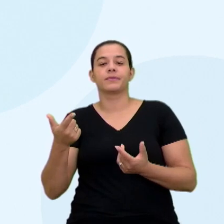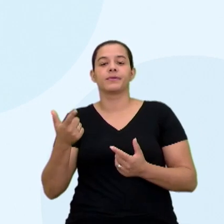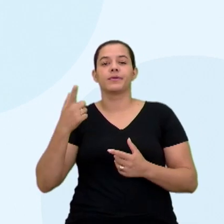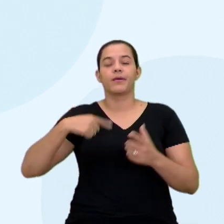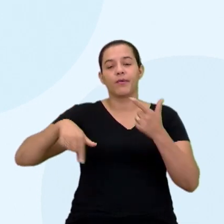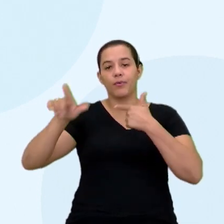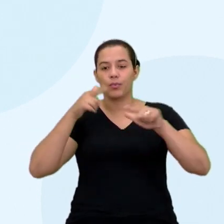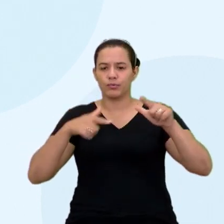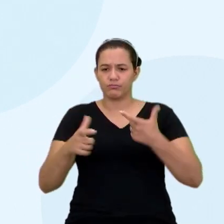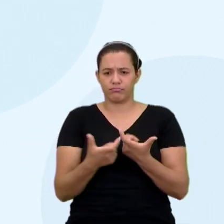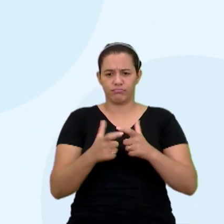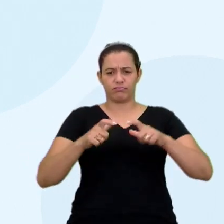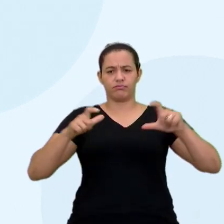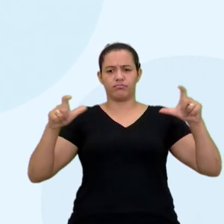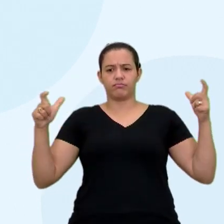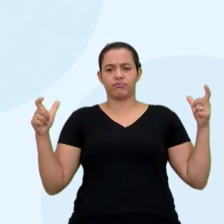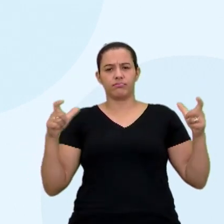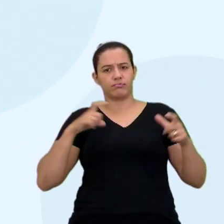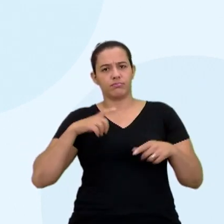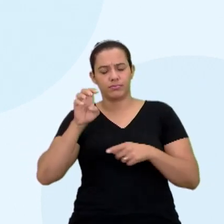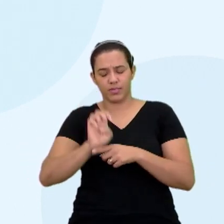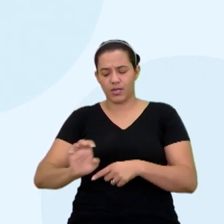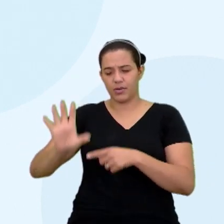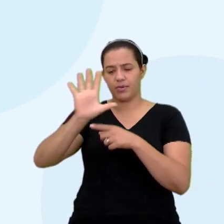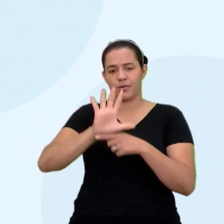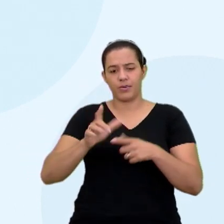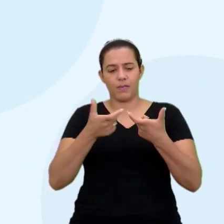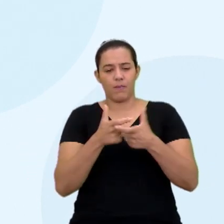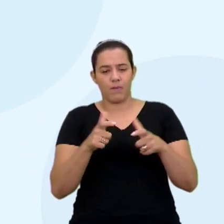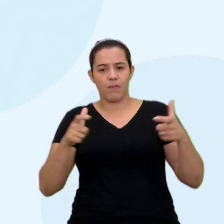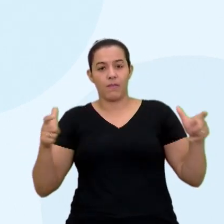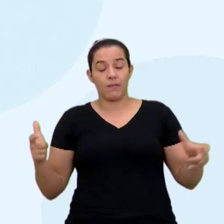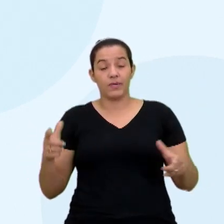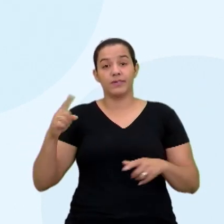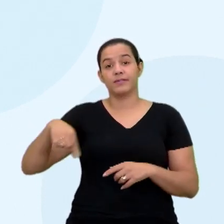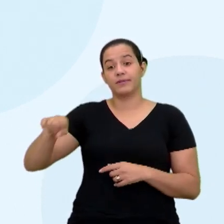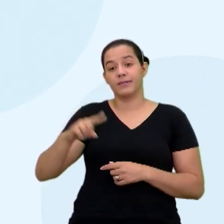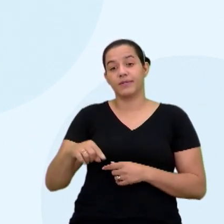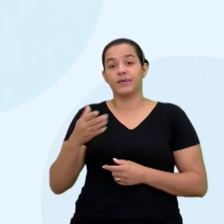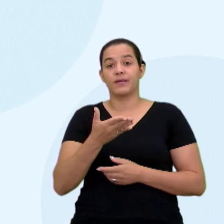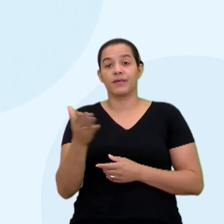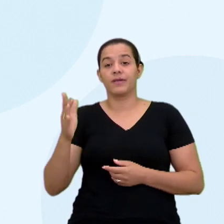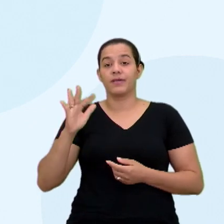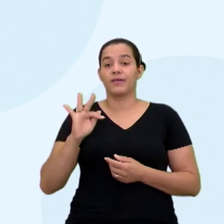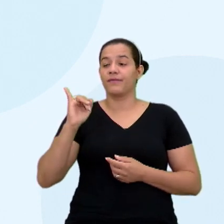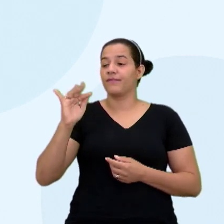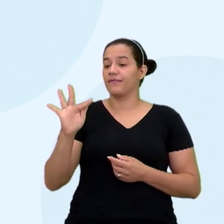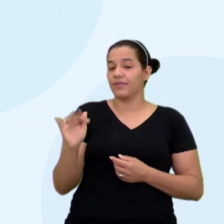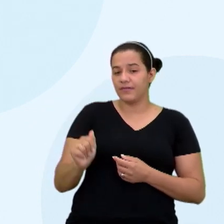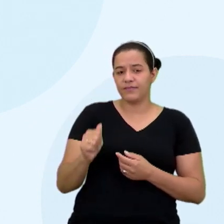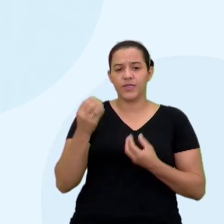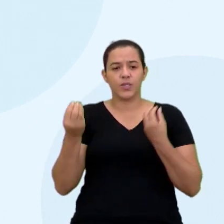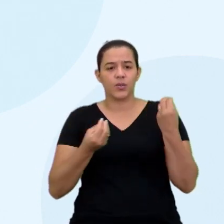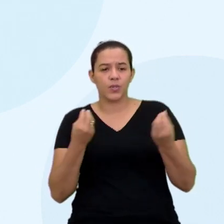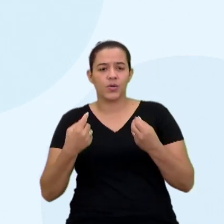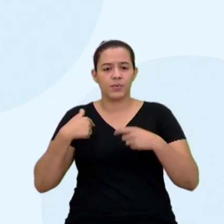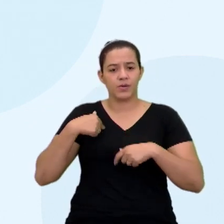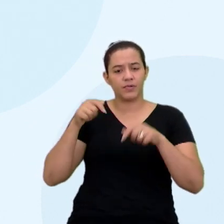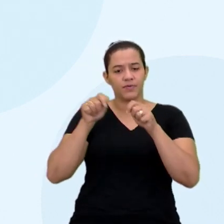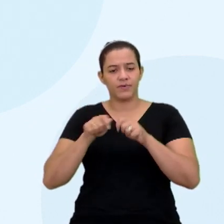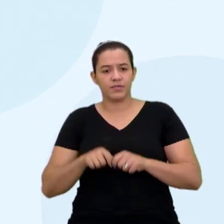a crescer muito as ligas nacionais na Europa e a FIFA começa a olhar para isso e falar o que é isso, o que eu faço com isso,